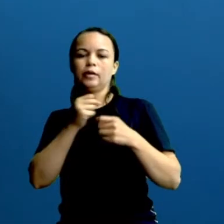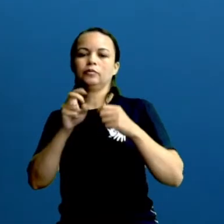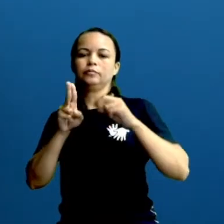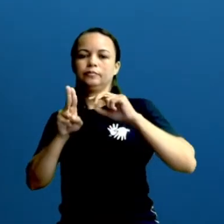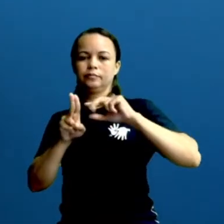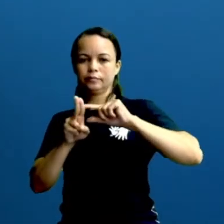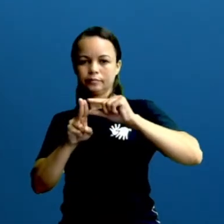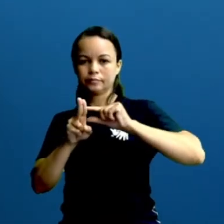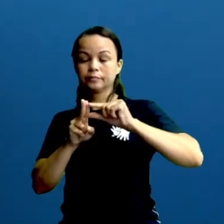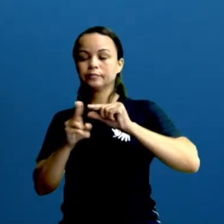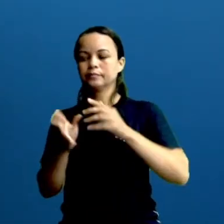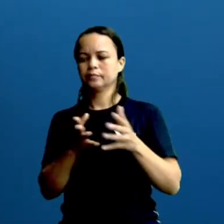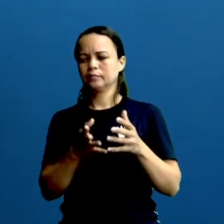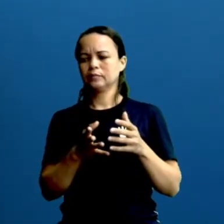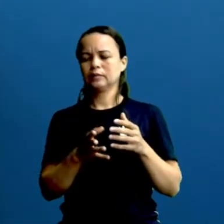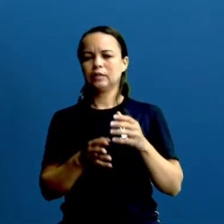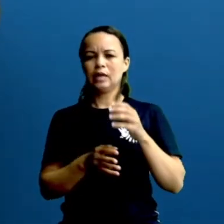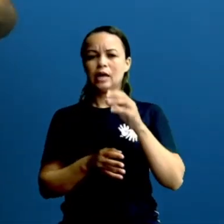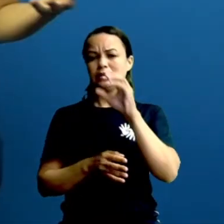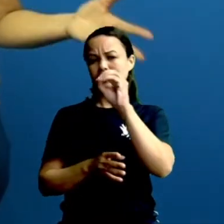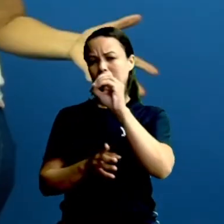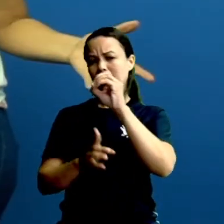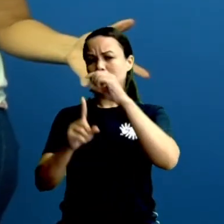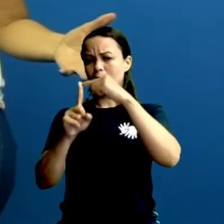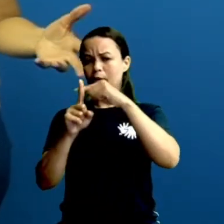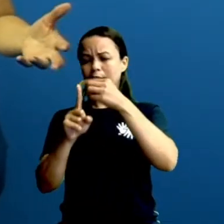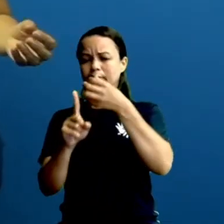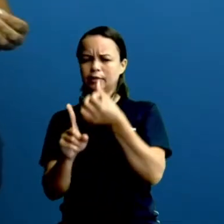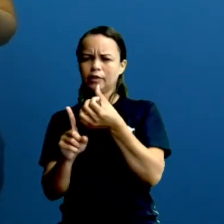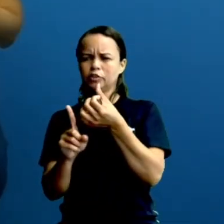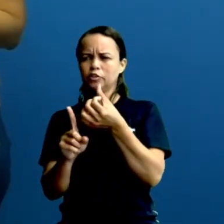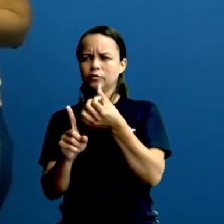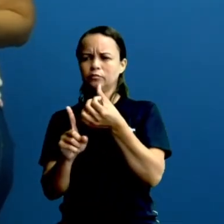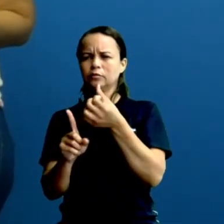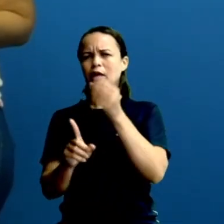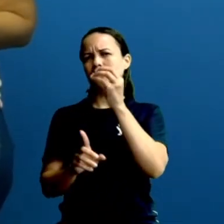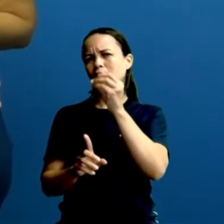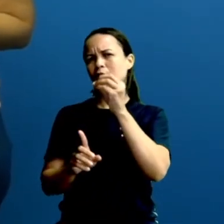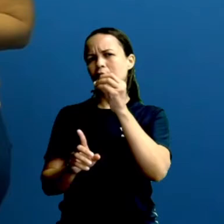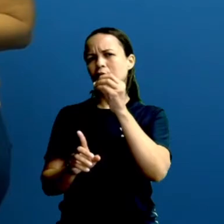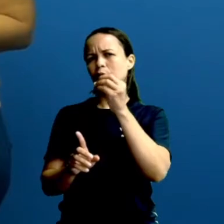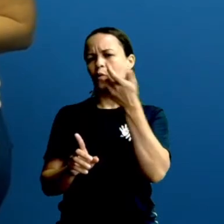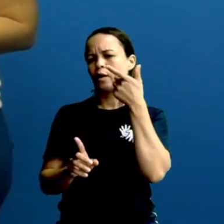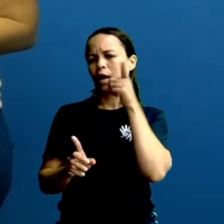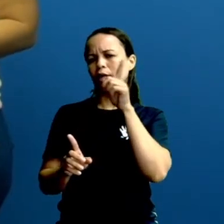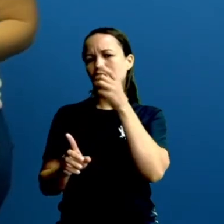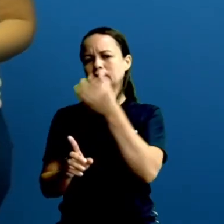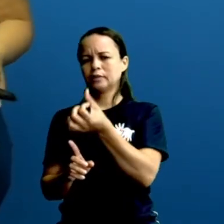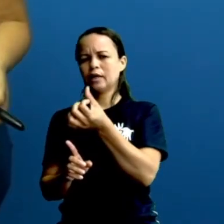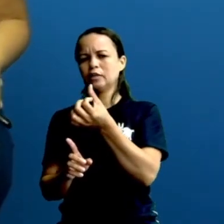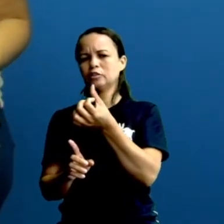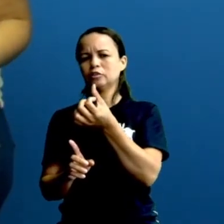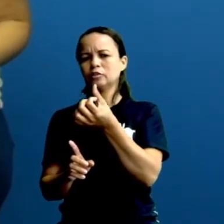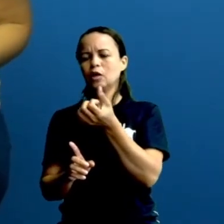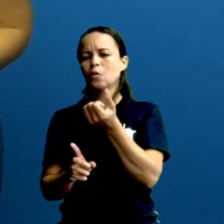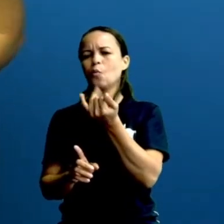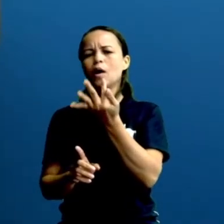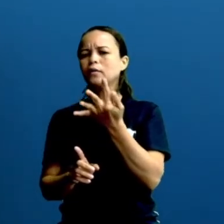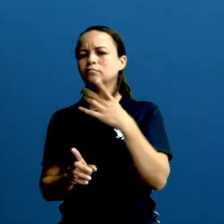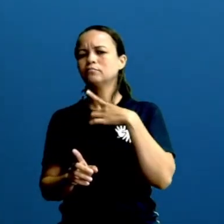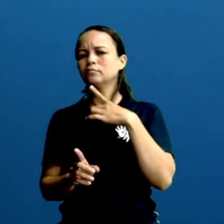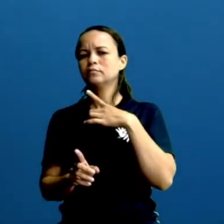é? 0 mais 6. Eu tenho 0, ganhei mais 6. Fiquei com